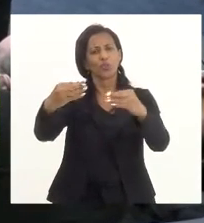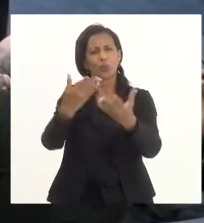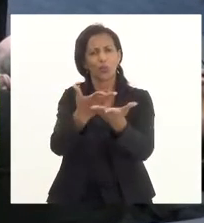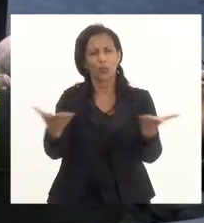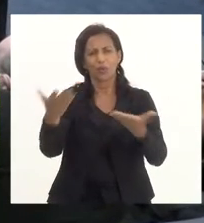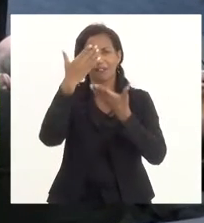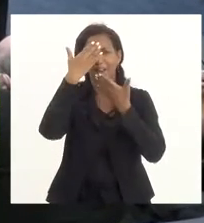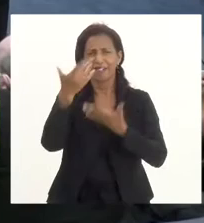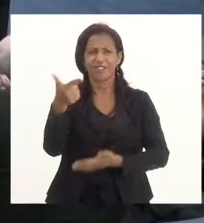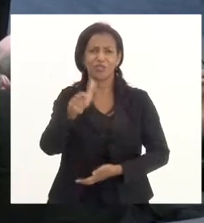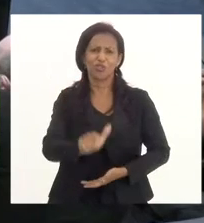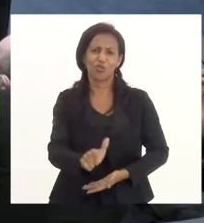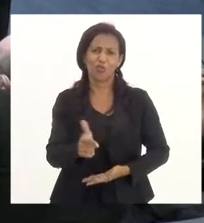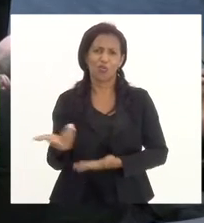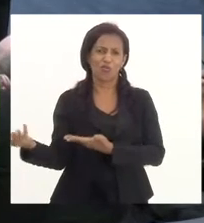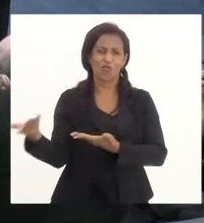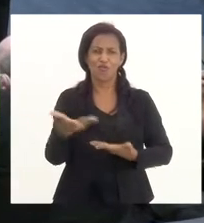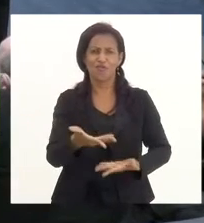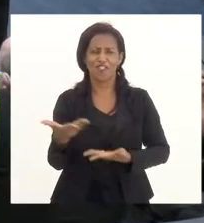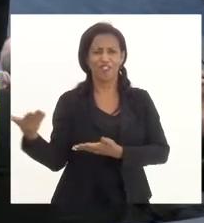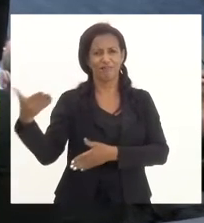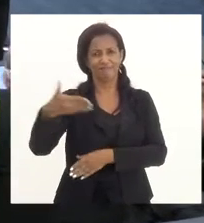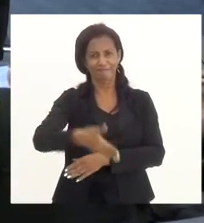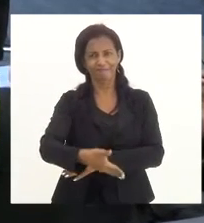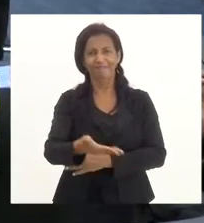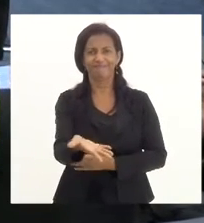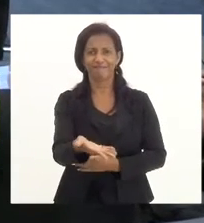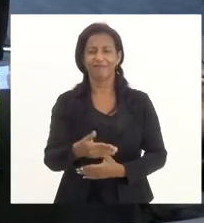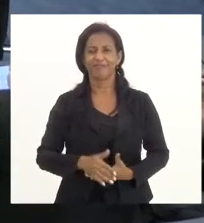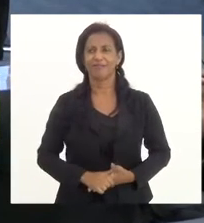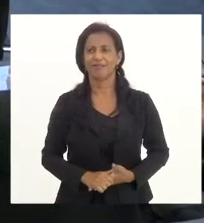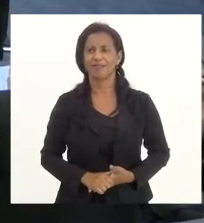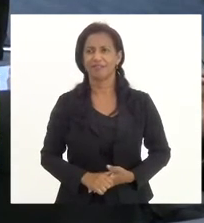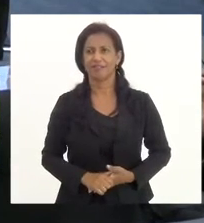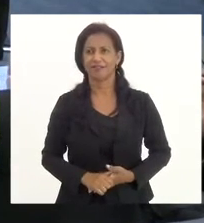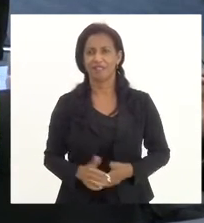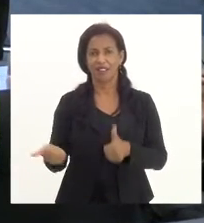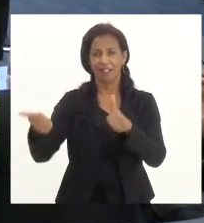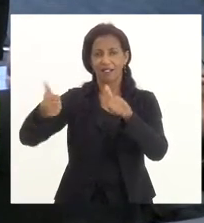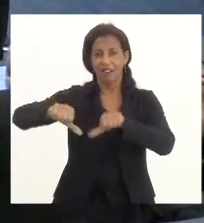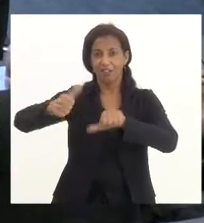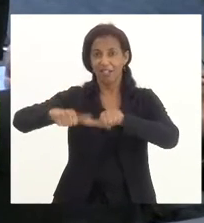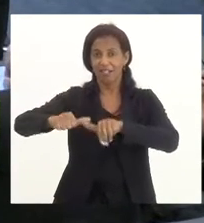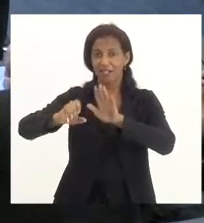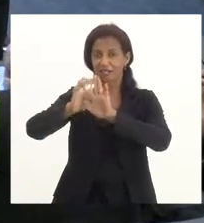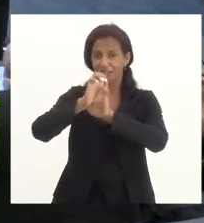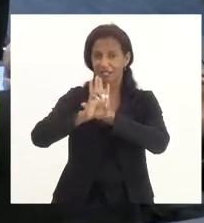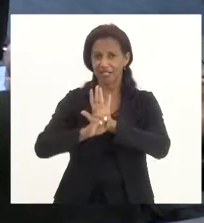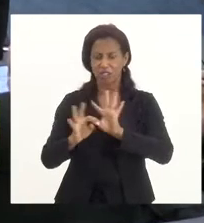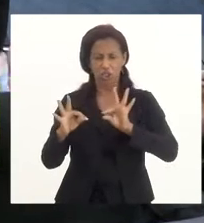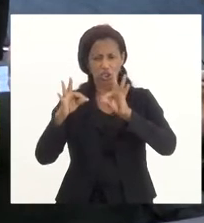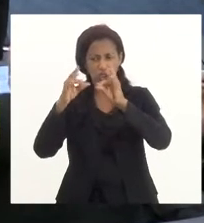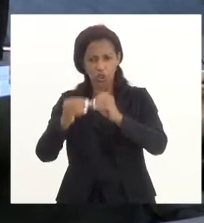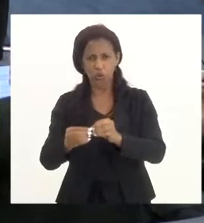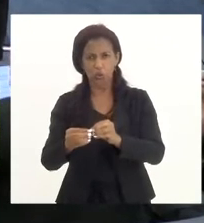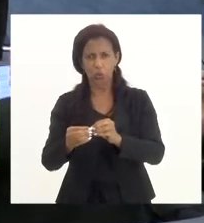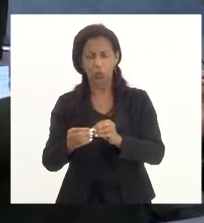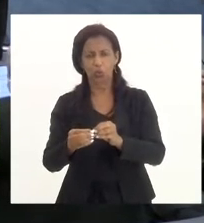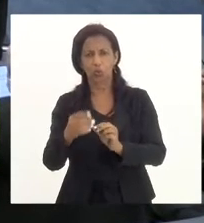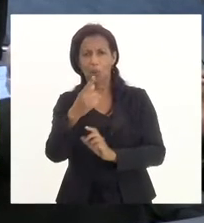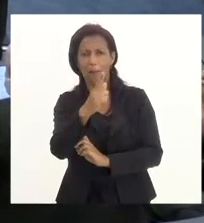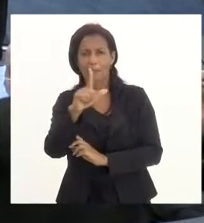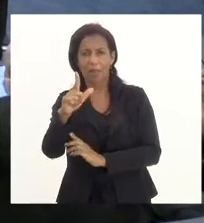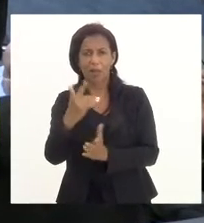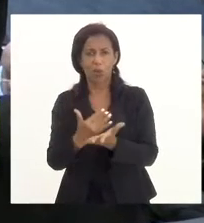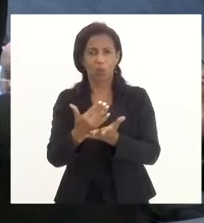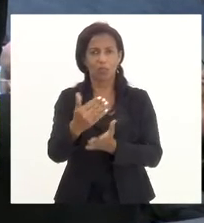agradeço de novo convite para estar aqui é avaliando as emendas de todos os Perez mas